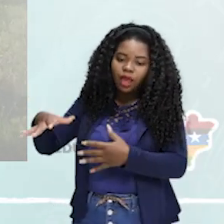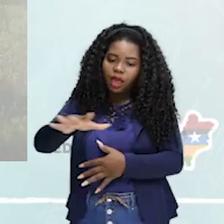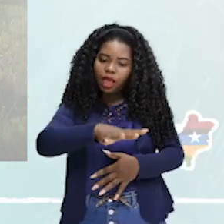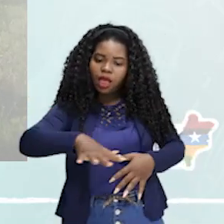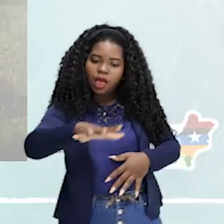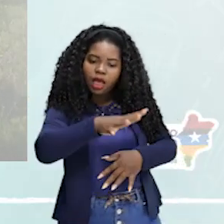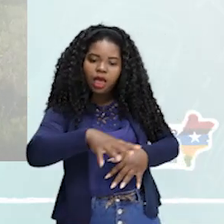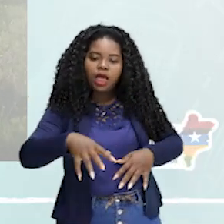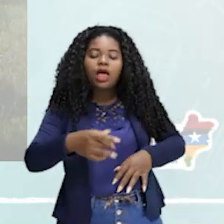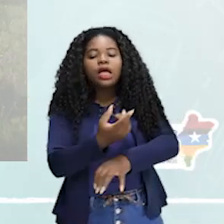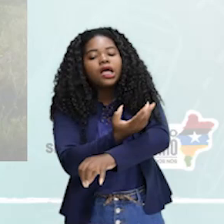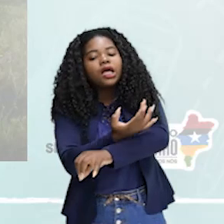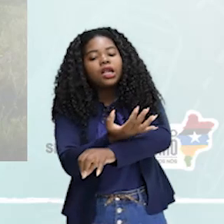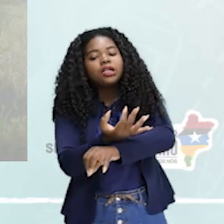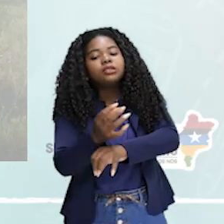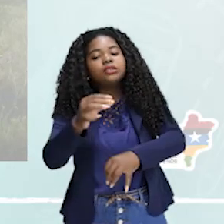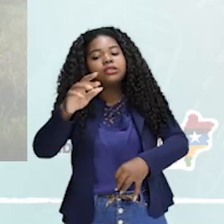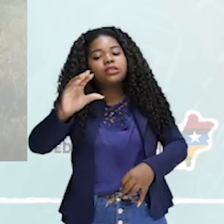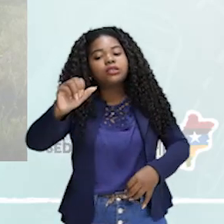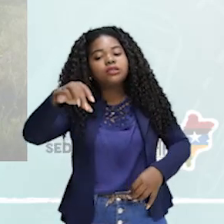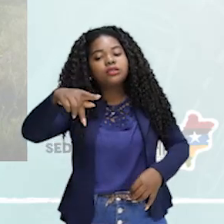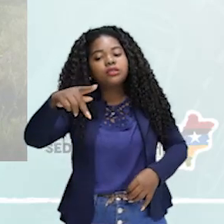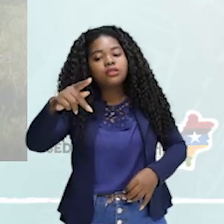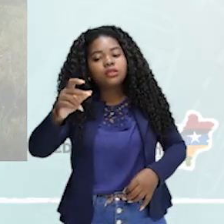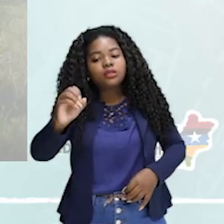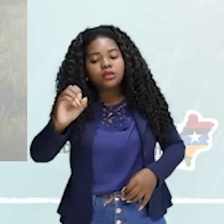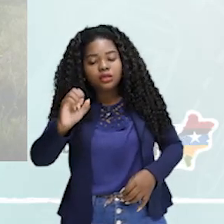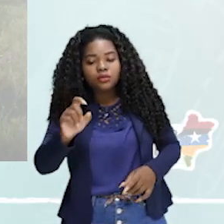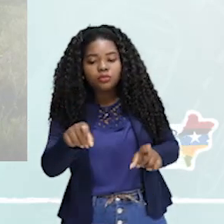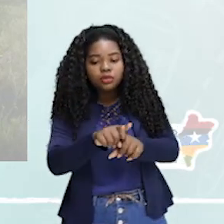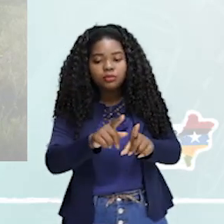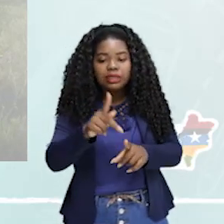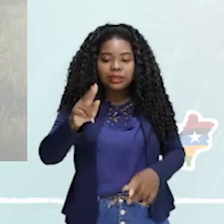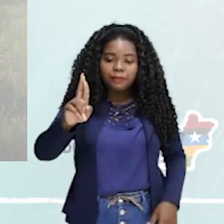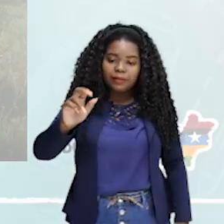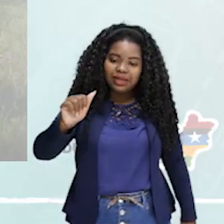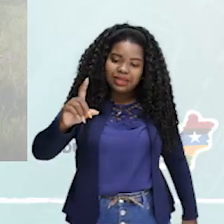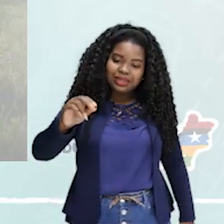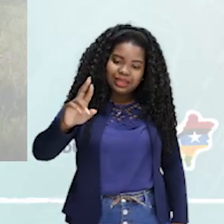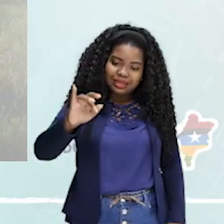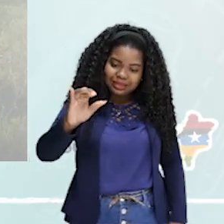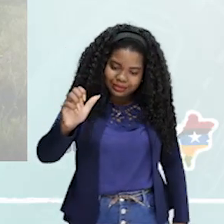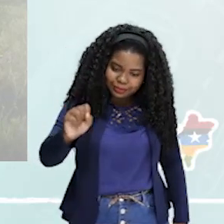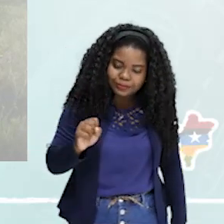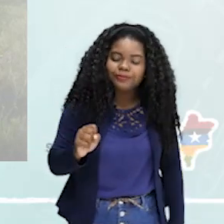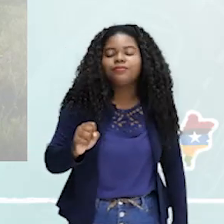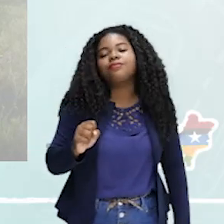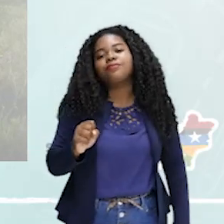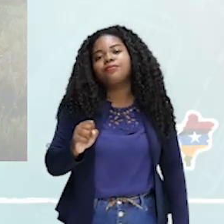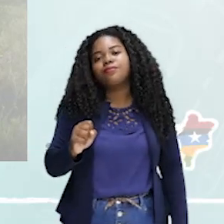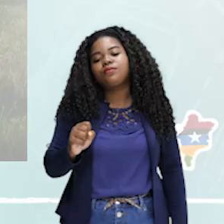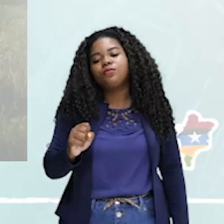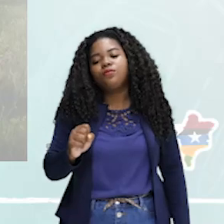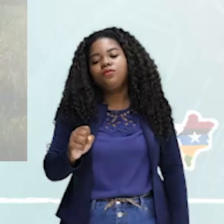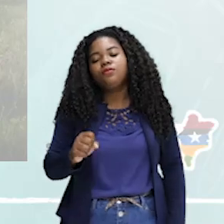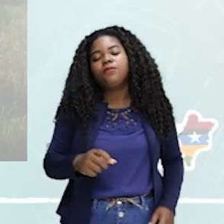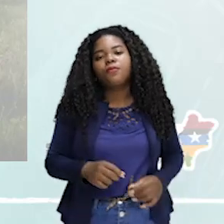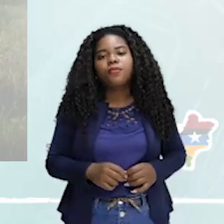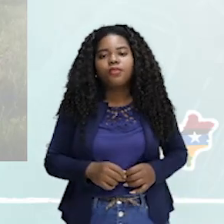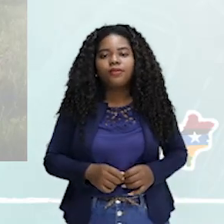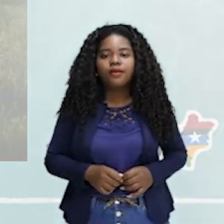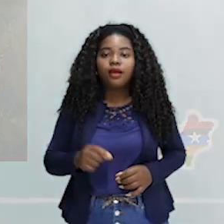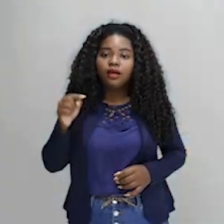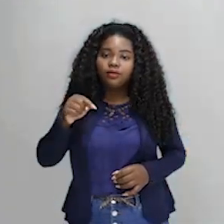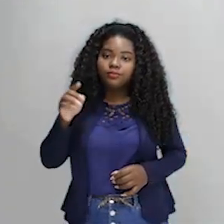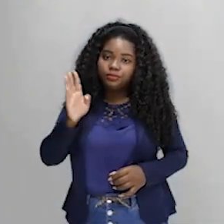que já está numa latitude já maior, a consequência disso é que a vegetação ela já vai diminuir, né? Nós já vamos ter aí um menor porte, galera. Aqui